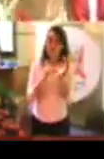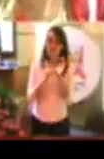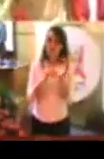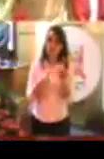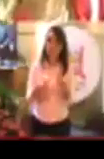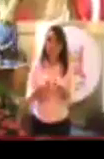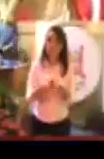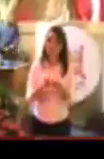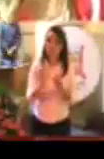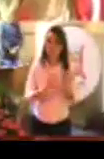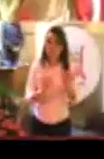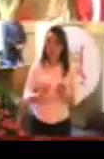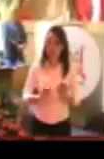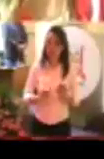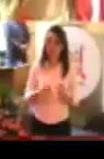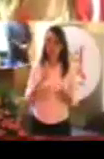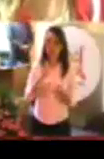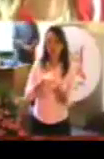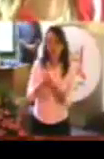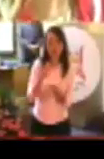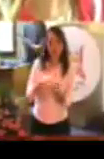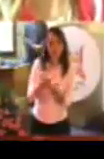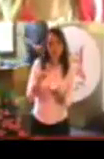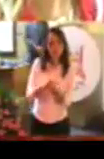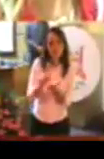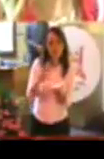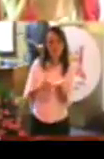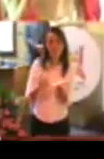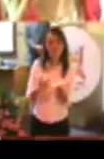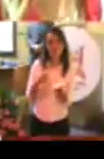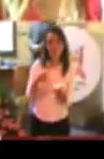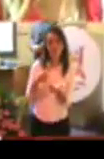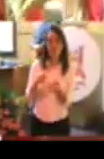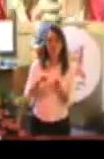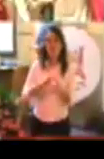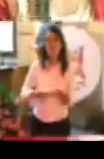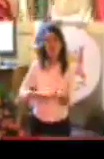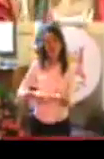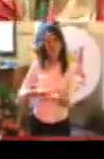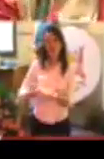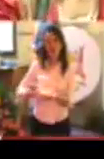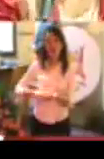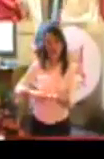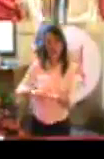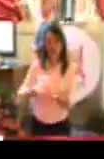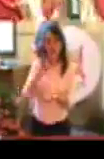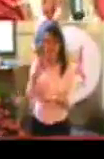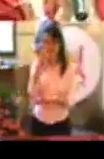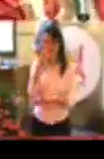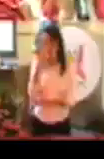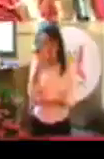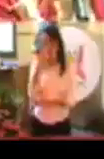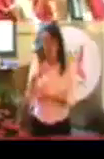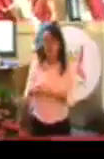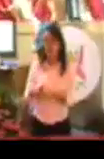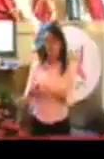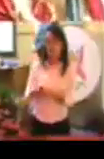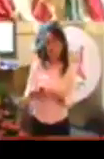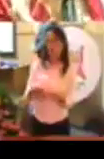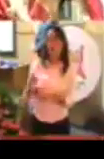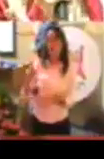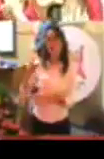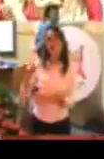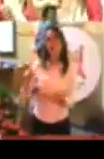na gráfica só para imprimir publicações em braille para os nossos irmãos